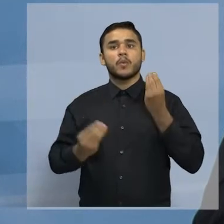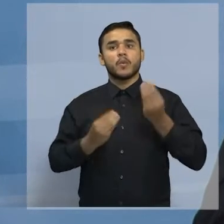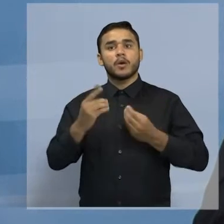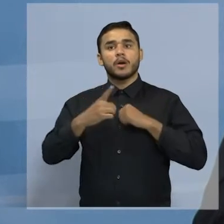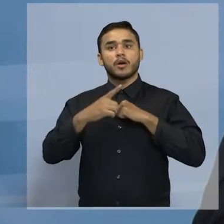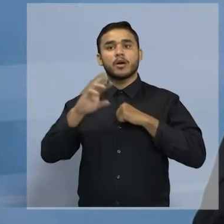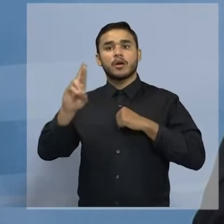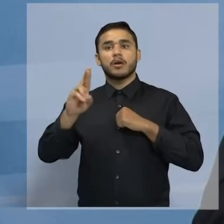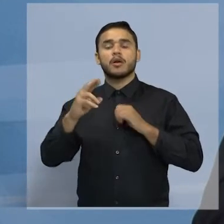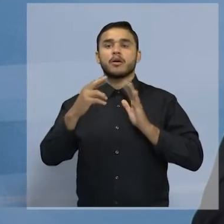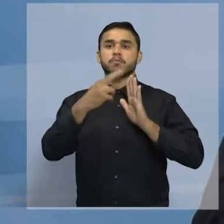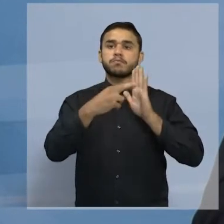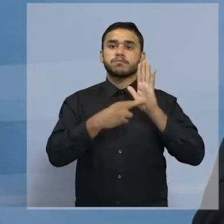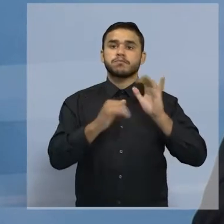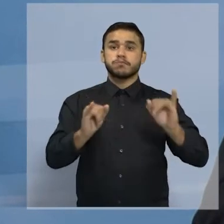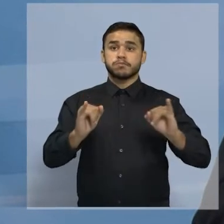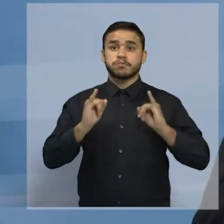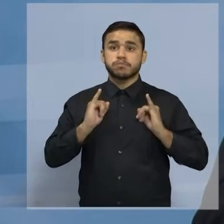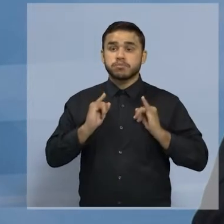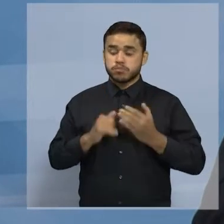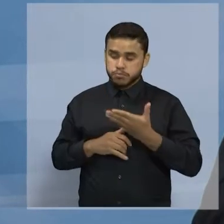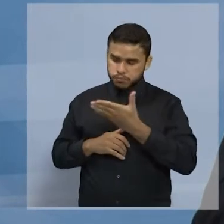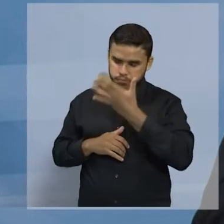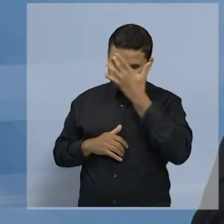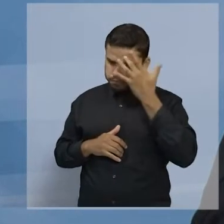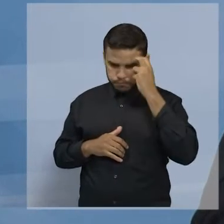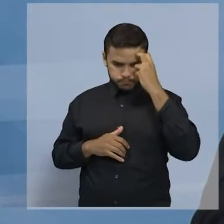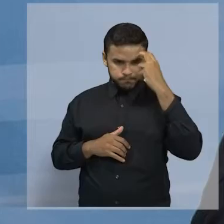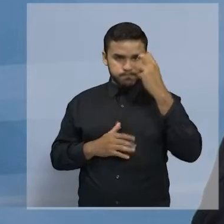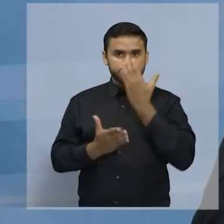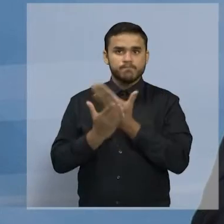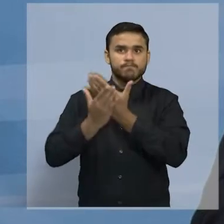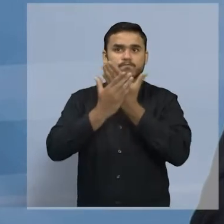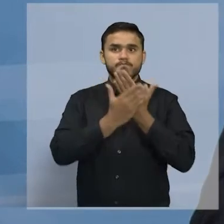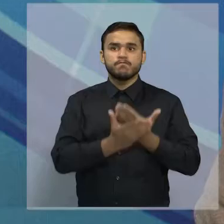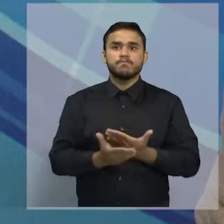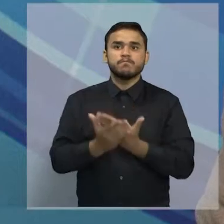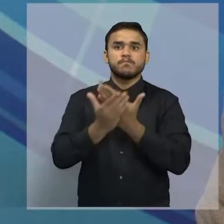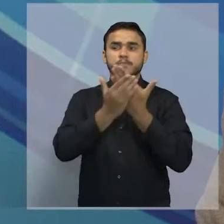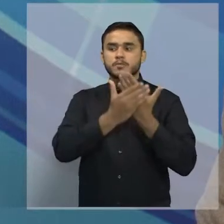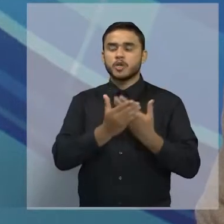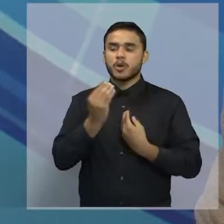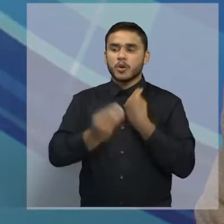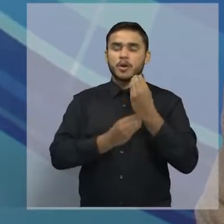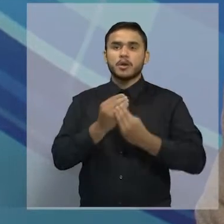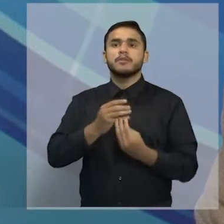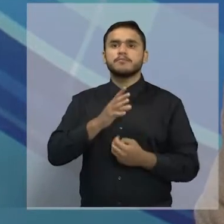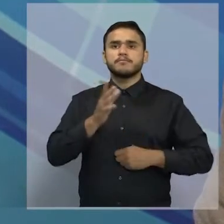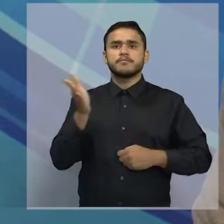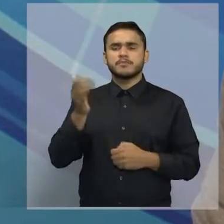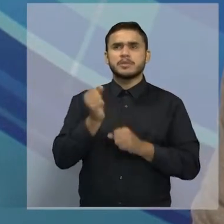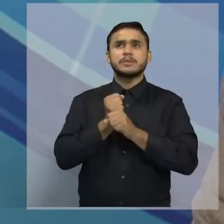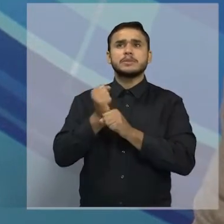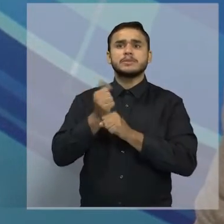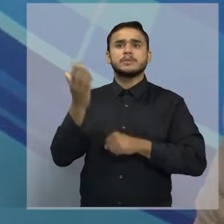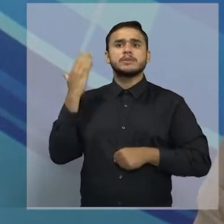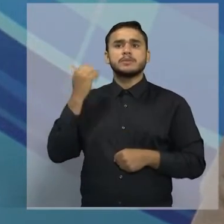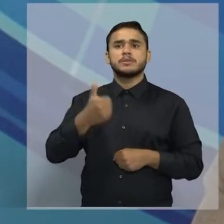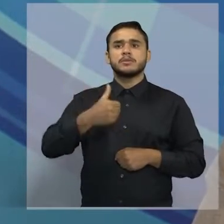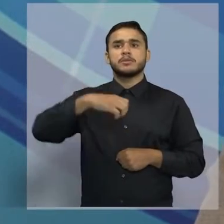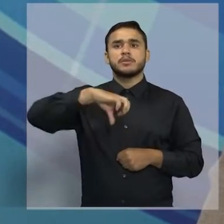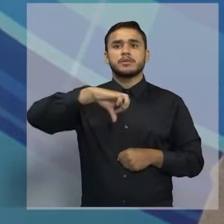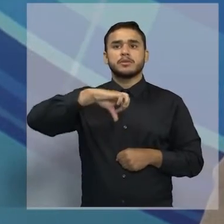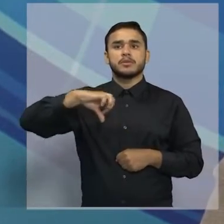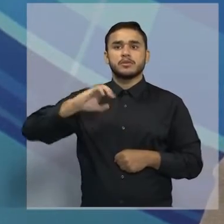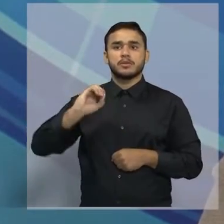Social. Portanto, se está falando com alguém que estudou, que conhece isso, e o fez nos anos 90. Arnaldo,